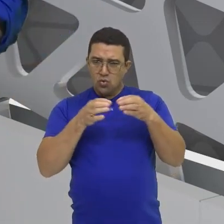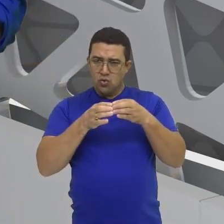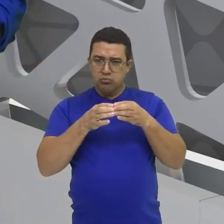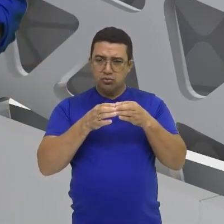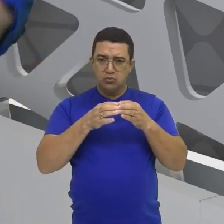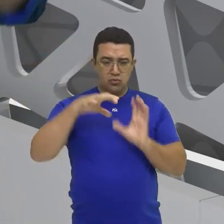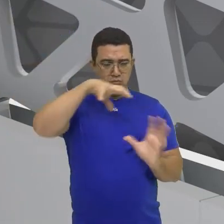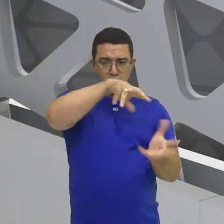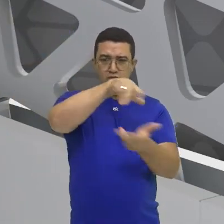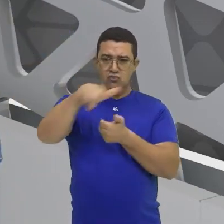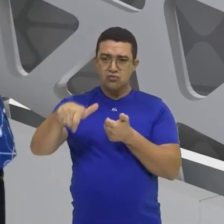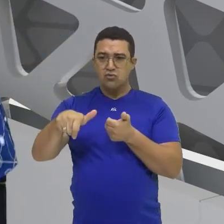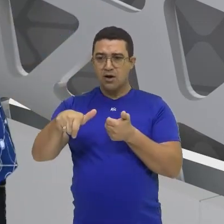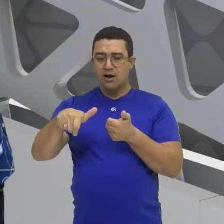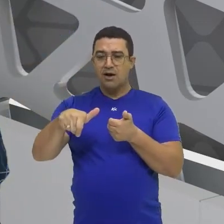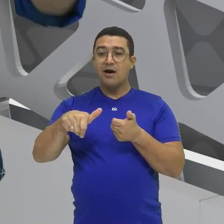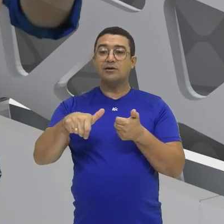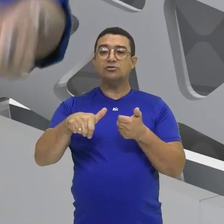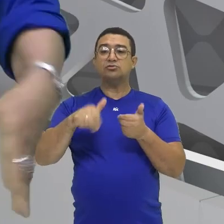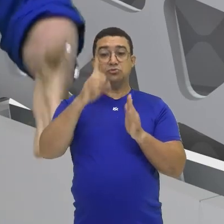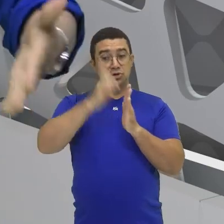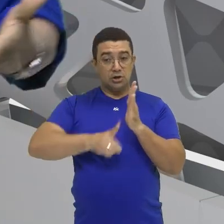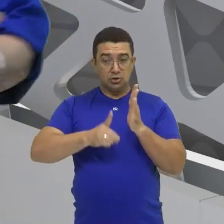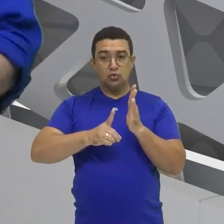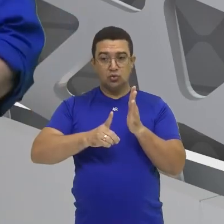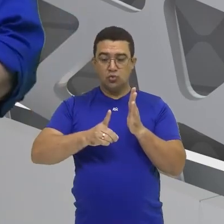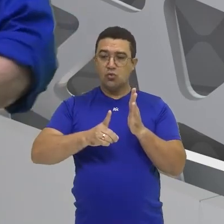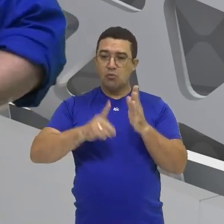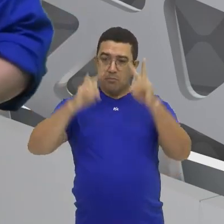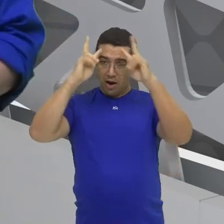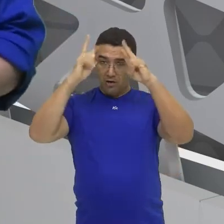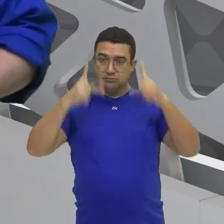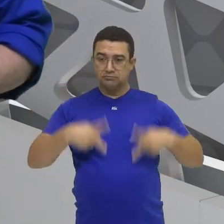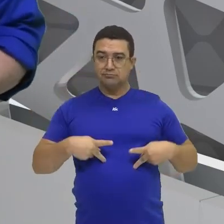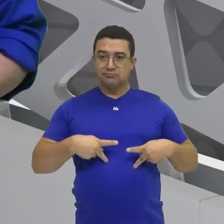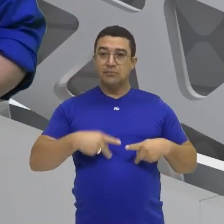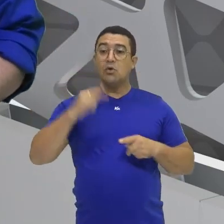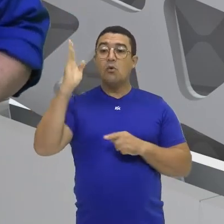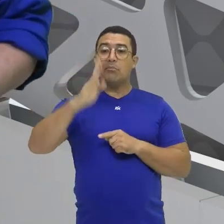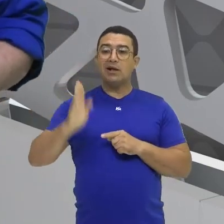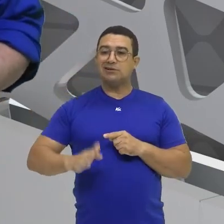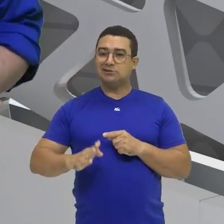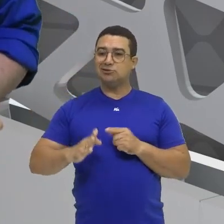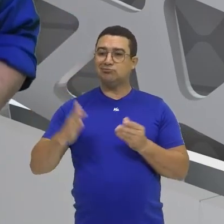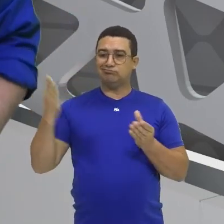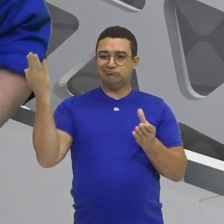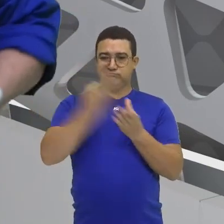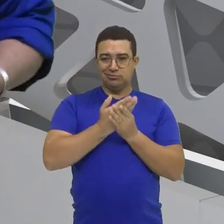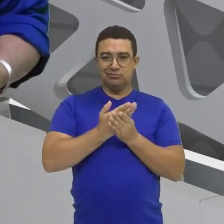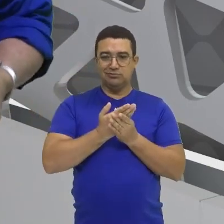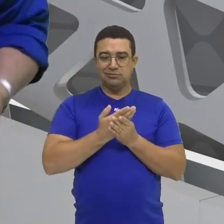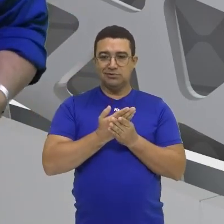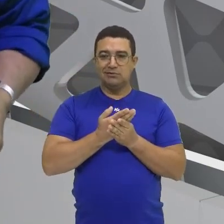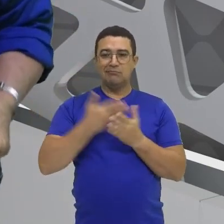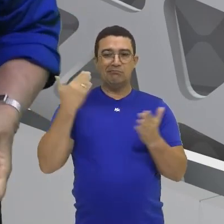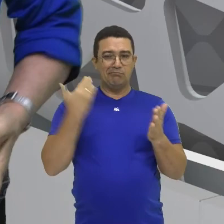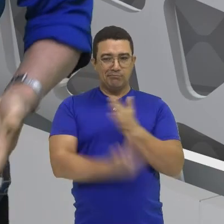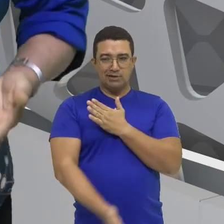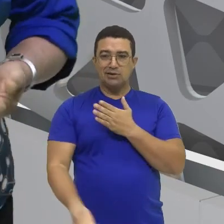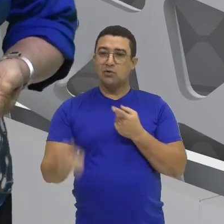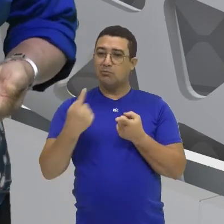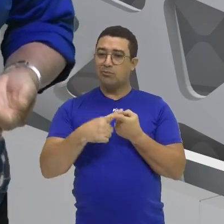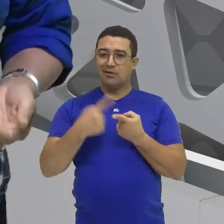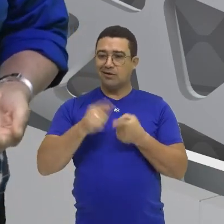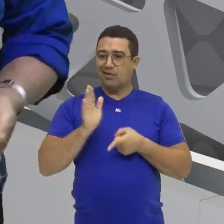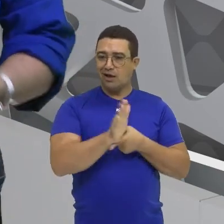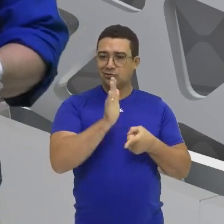Direitos Humanos. Então, o Brasil foi condenado e acusado de quê, gente? De negligência, omissão